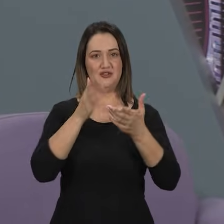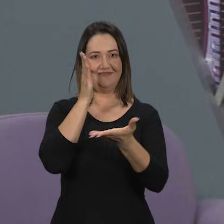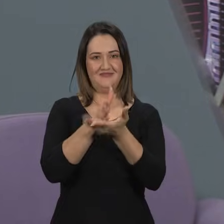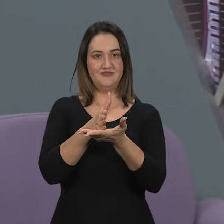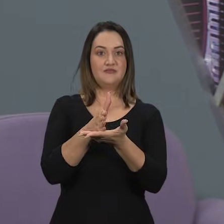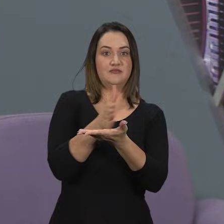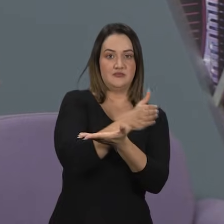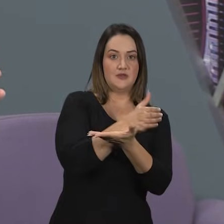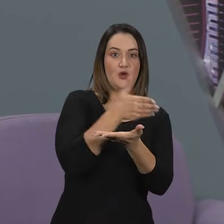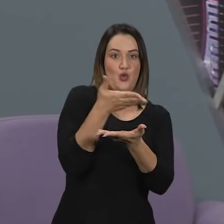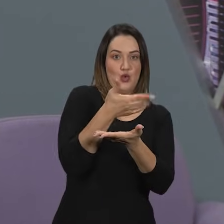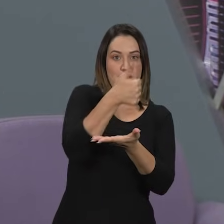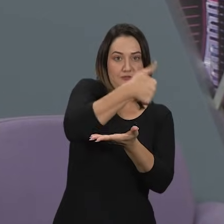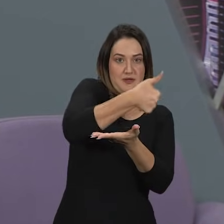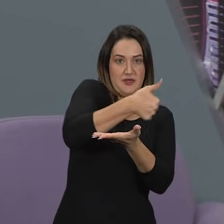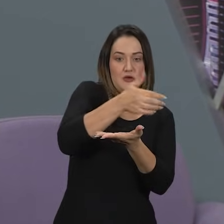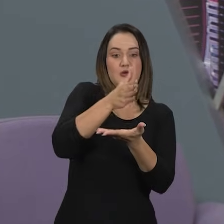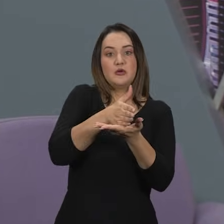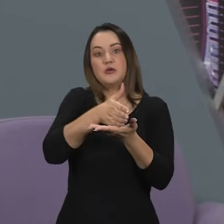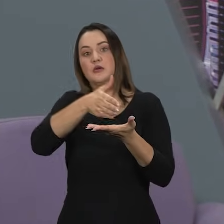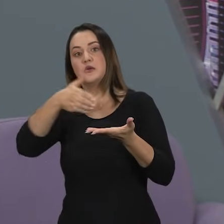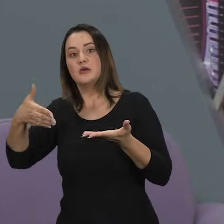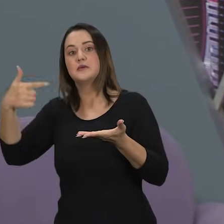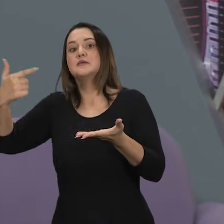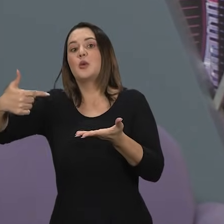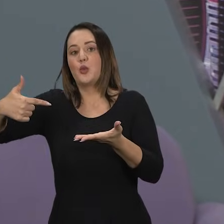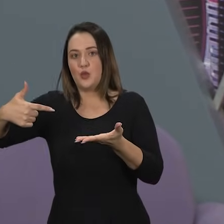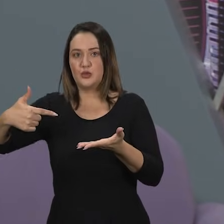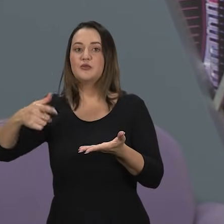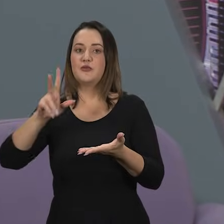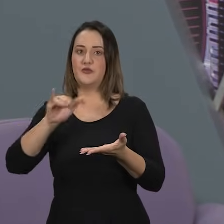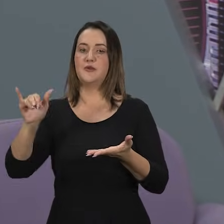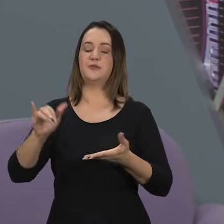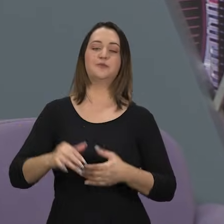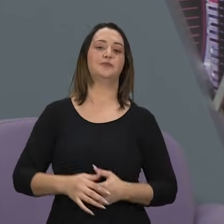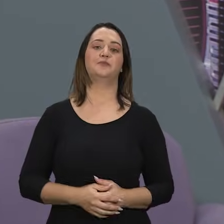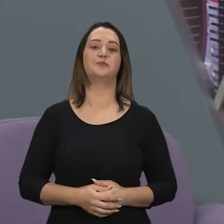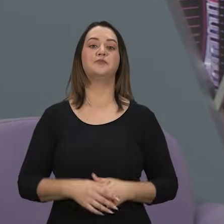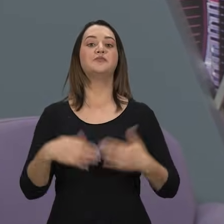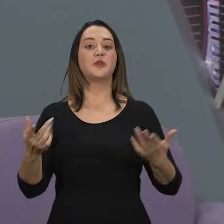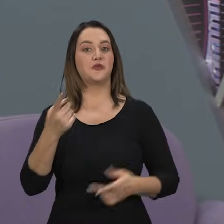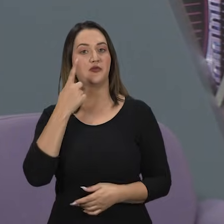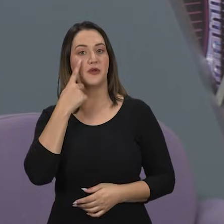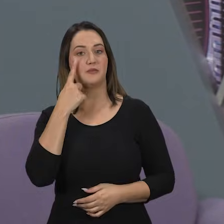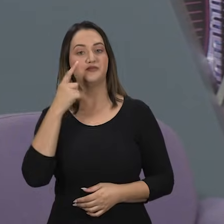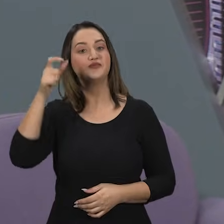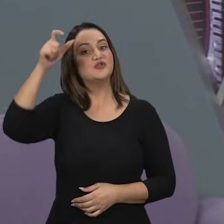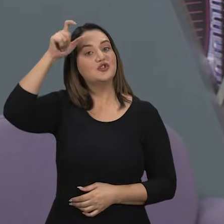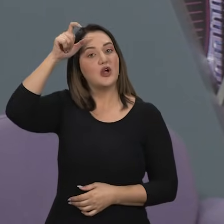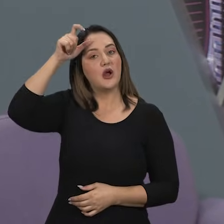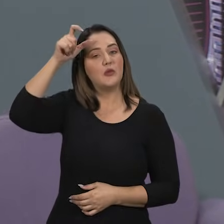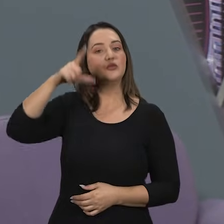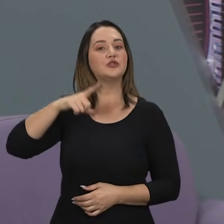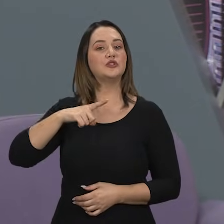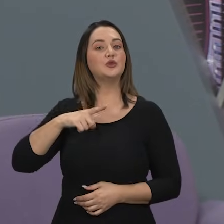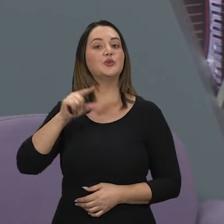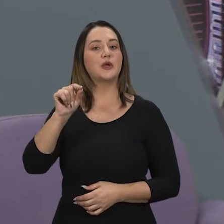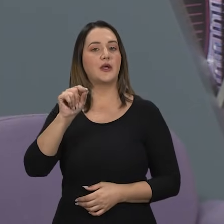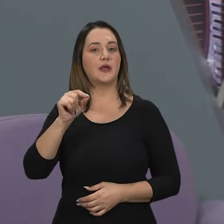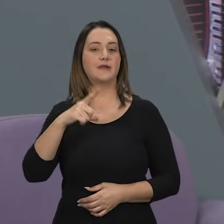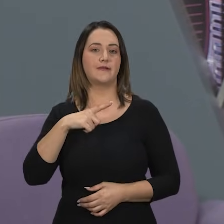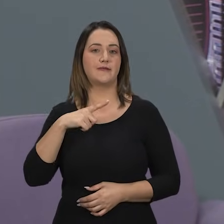E você vai saber hoje e na semana que vem os detalhes da estratégia do inimigo. Veja só, o diabo